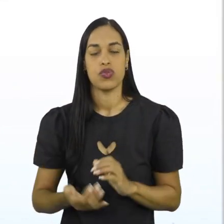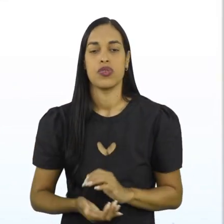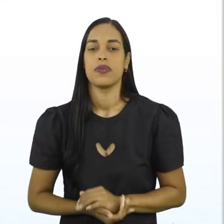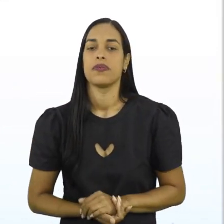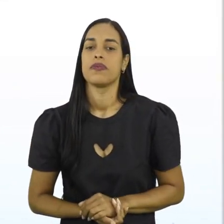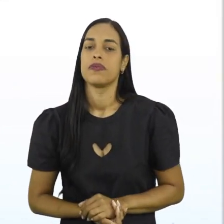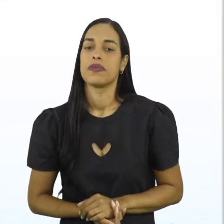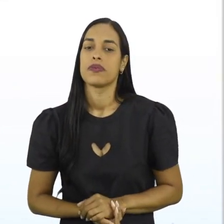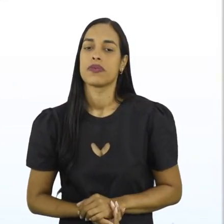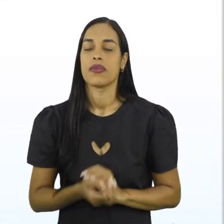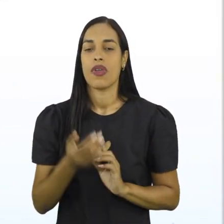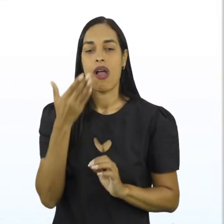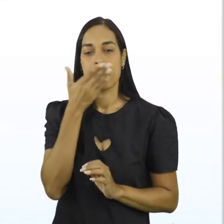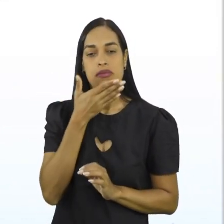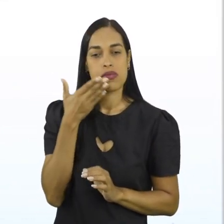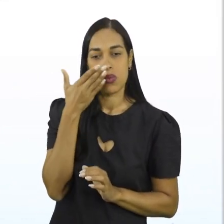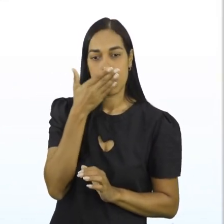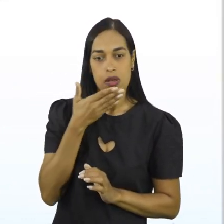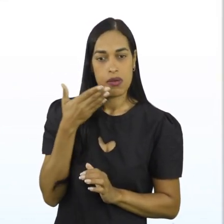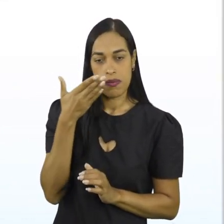Aqui vai se produzir açúcar, tá?